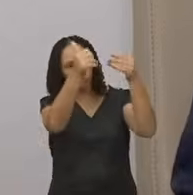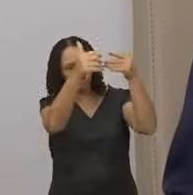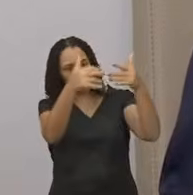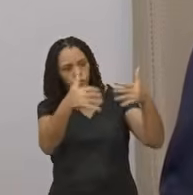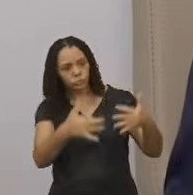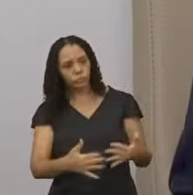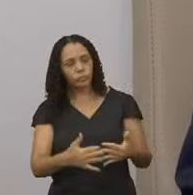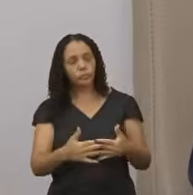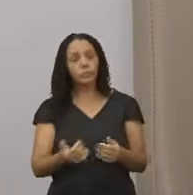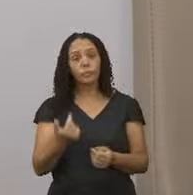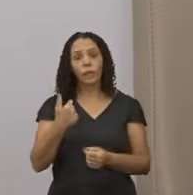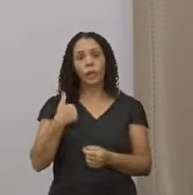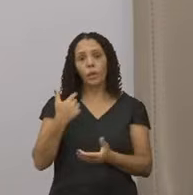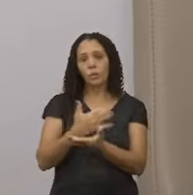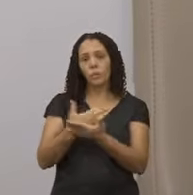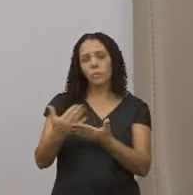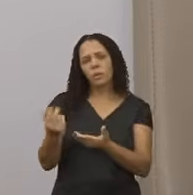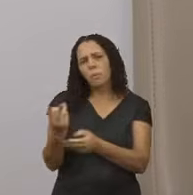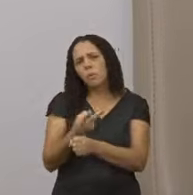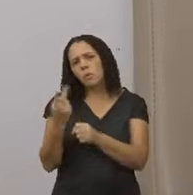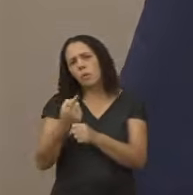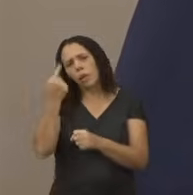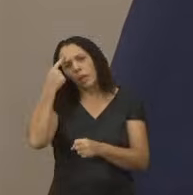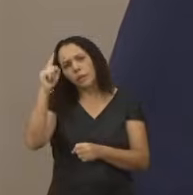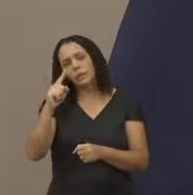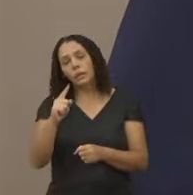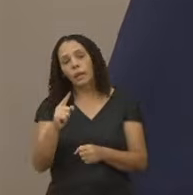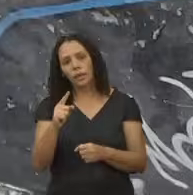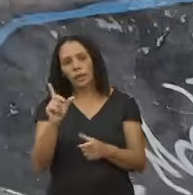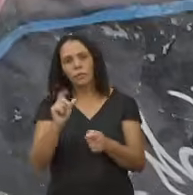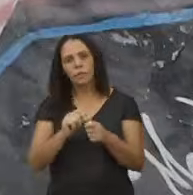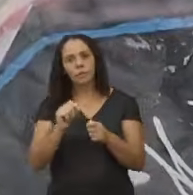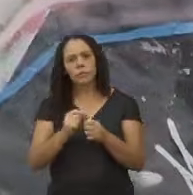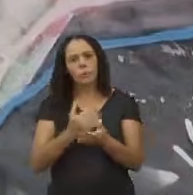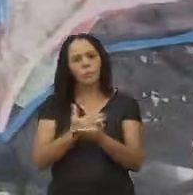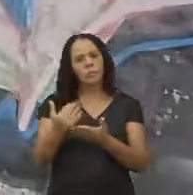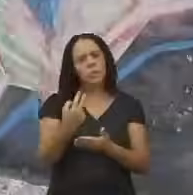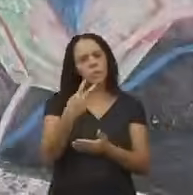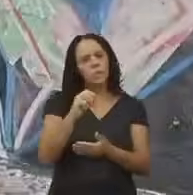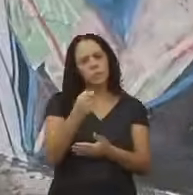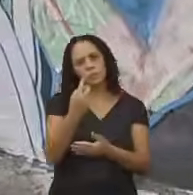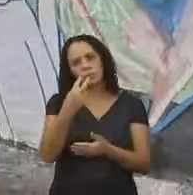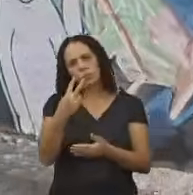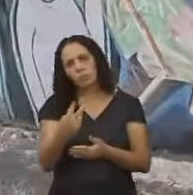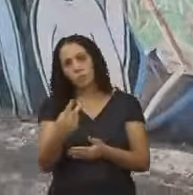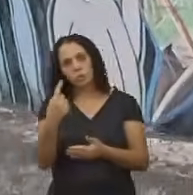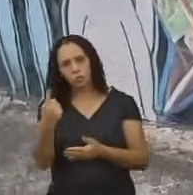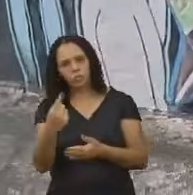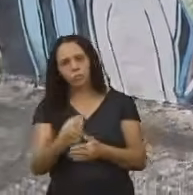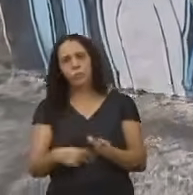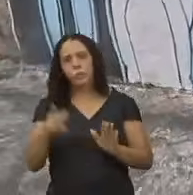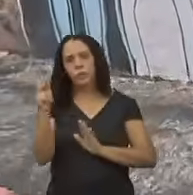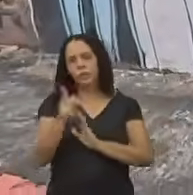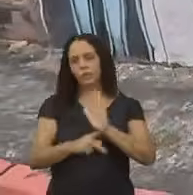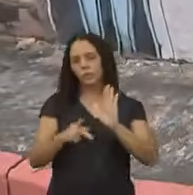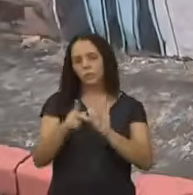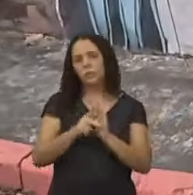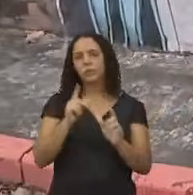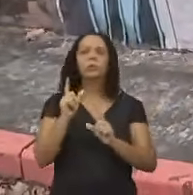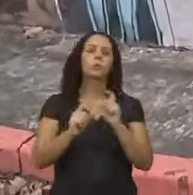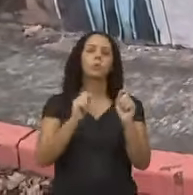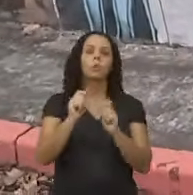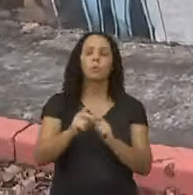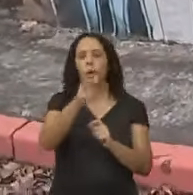buscando ideias para que isso possa ser colocado no papel. De um muro legal, será assim, a prefeitura identificar